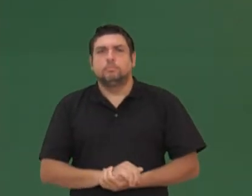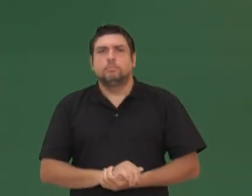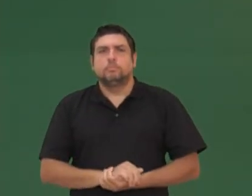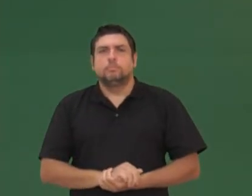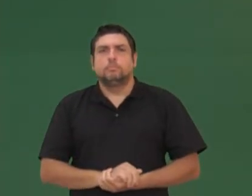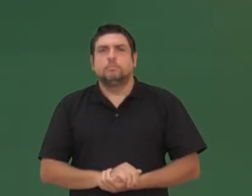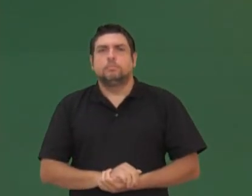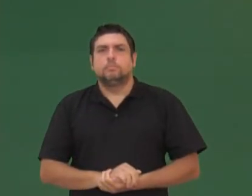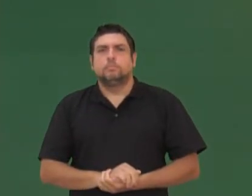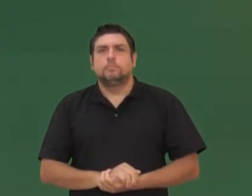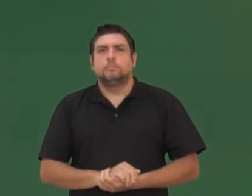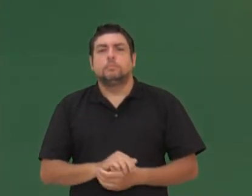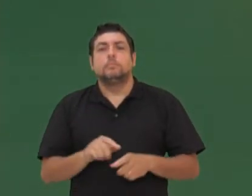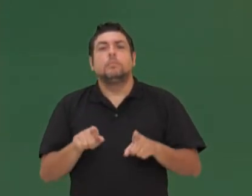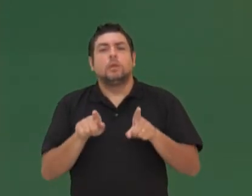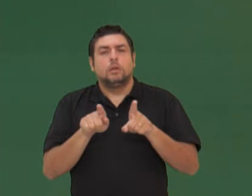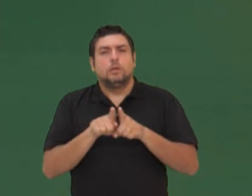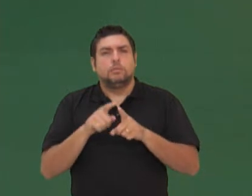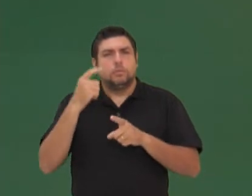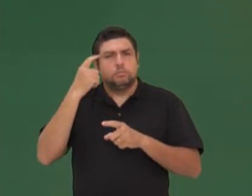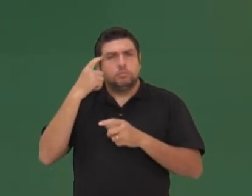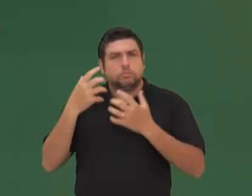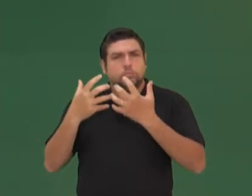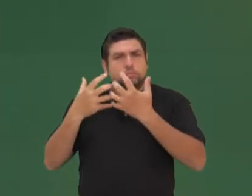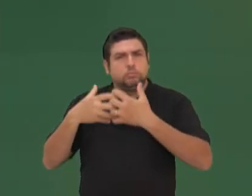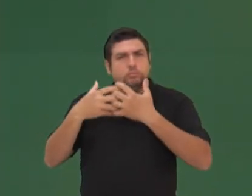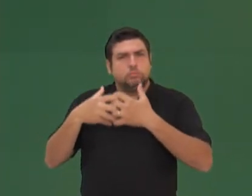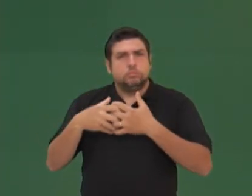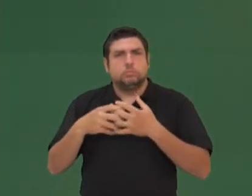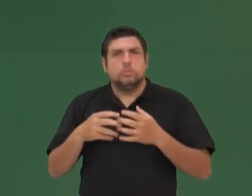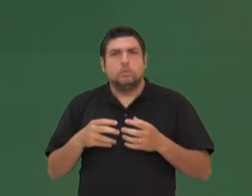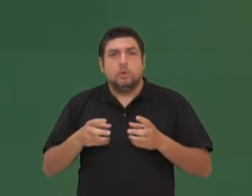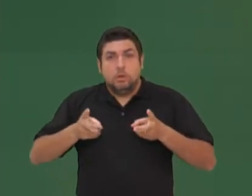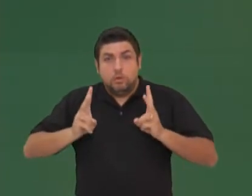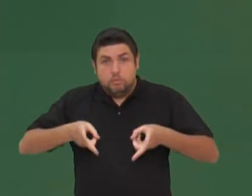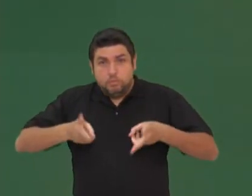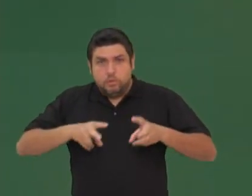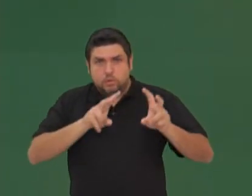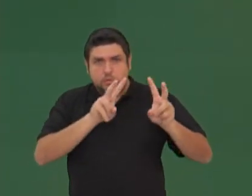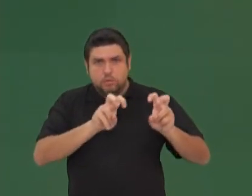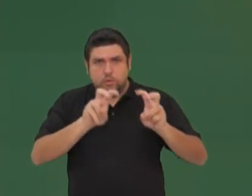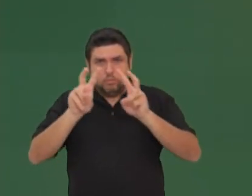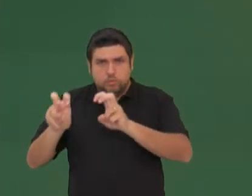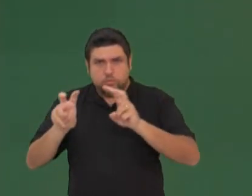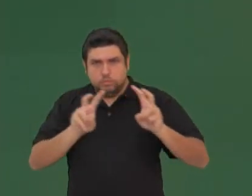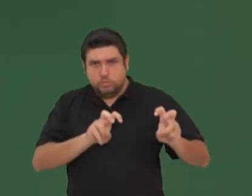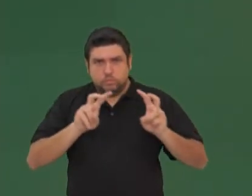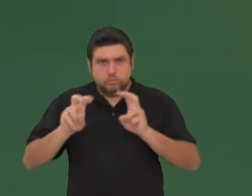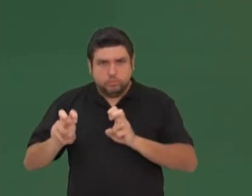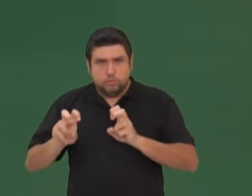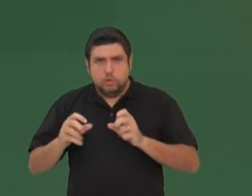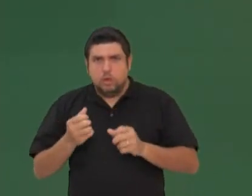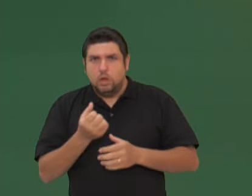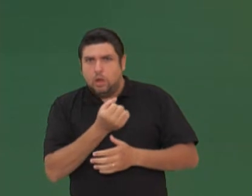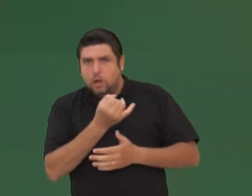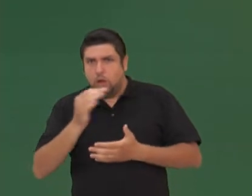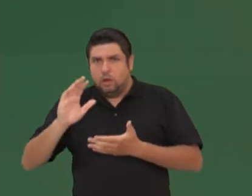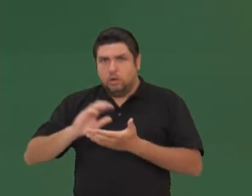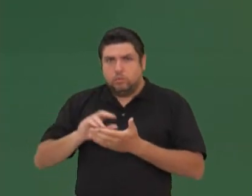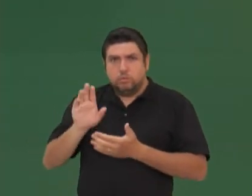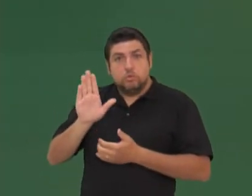outra reflexão que temos, os mesmos titulares, e já estamos eliminando os que utilizamos